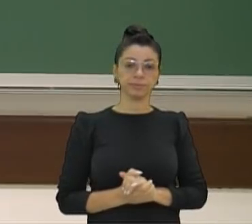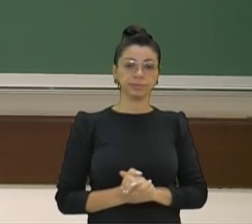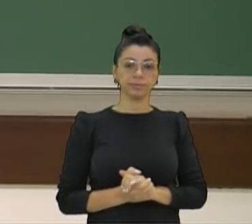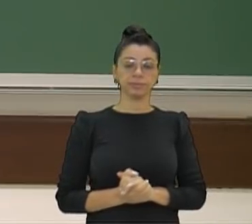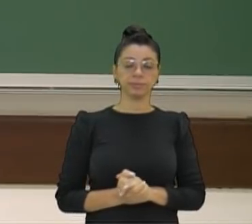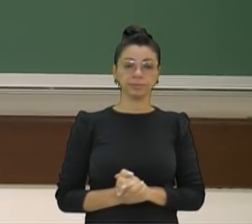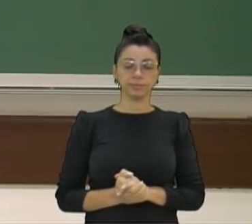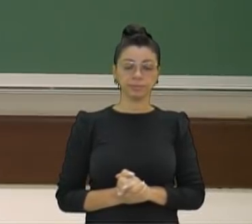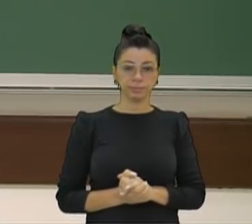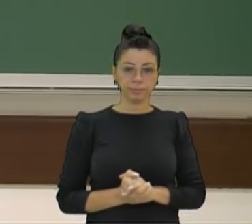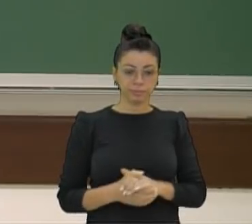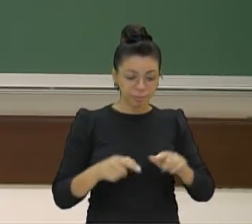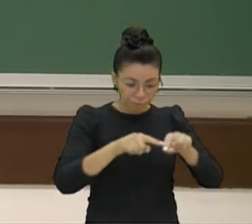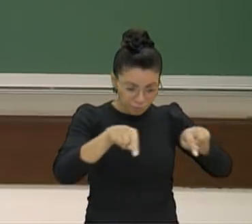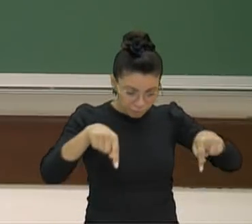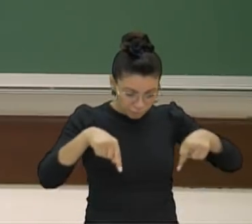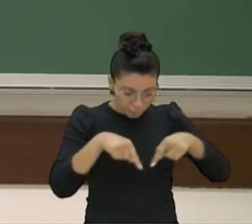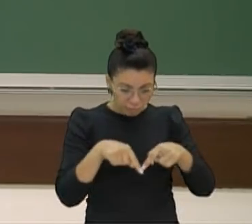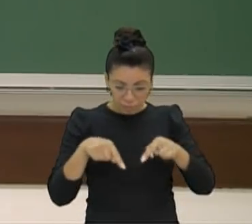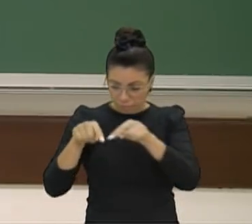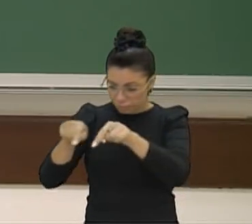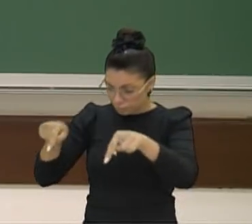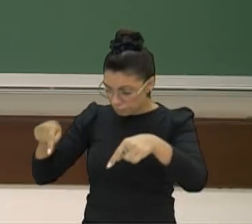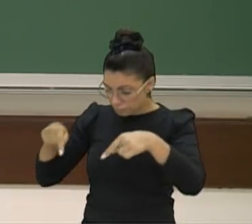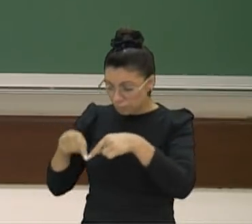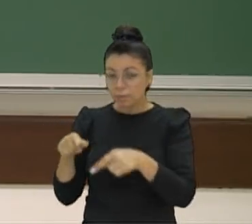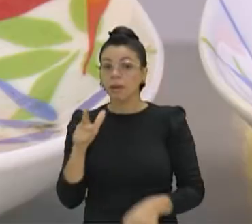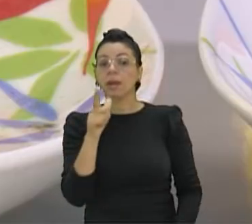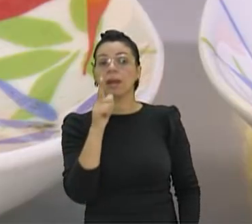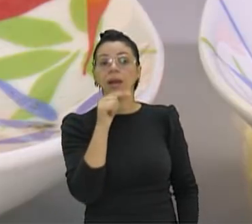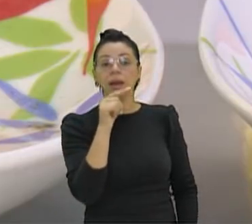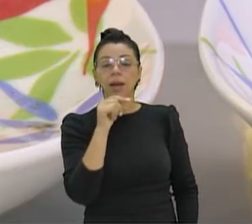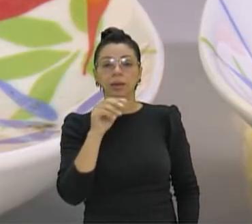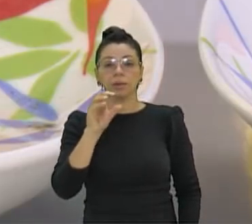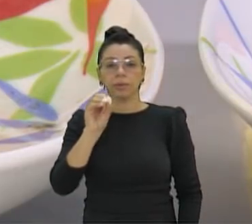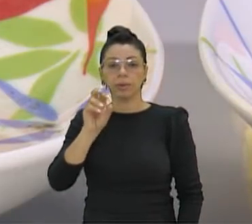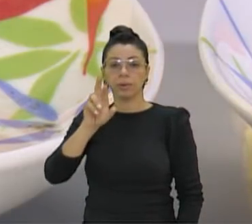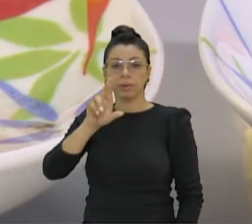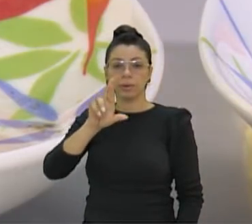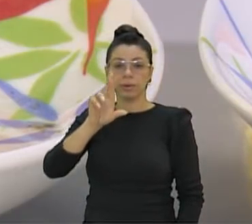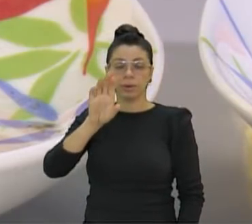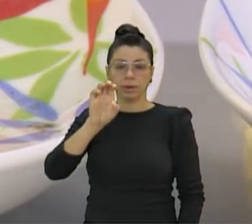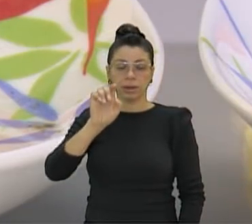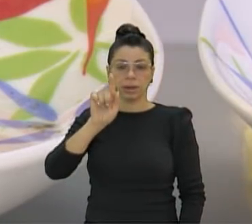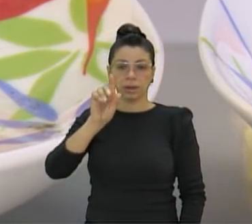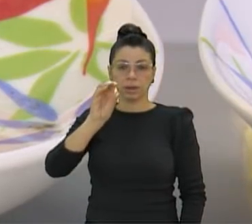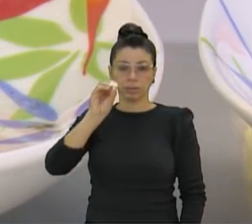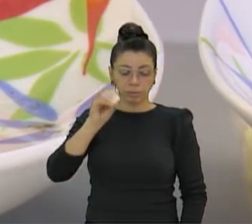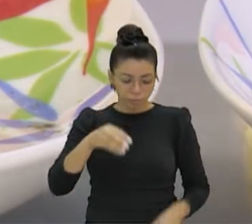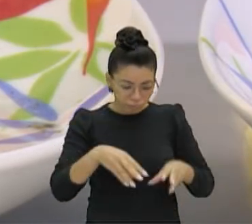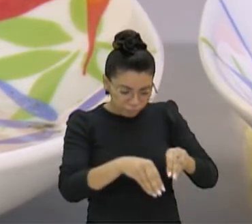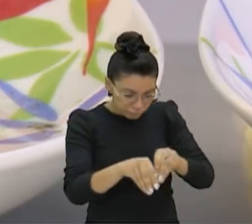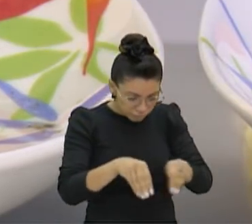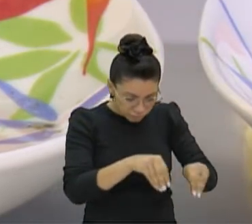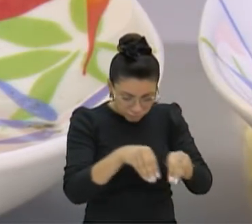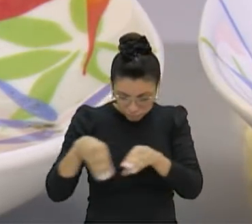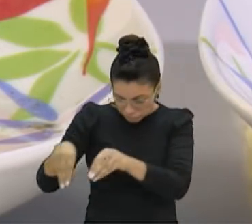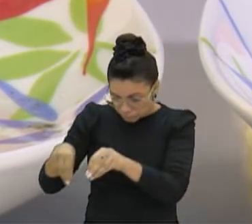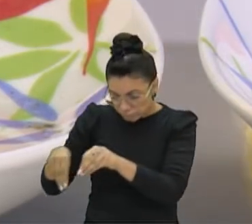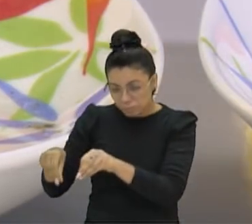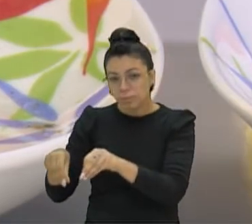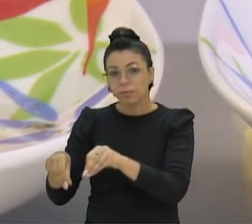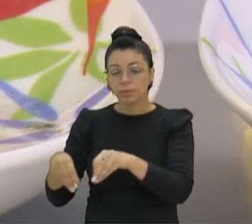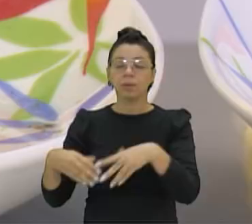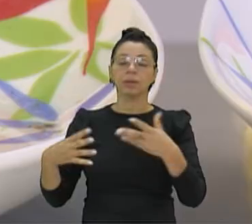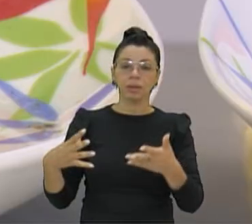nestes pratos com água, eu tenho aqui orégano, o temperinho lá, para simular como se fosse o vírus. É claro que o vírus